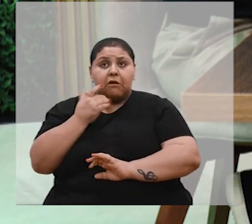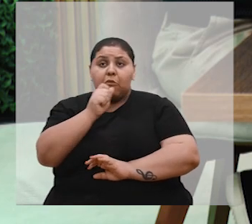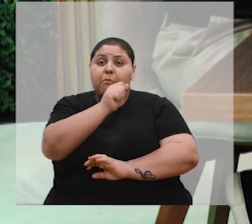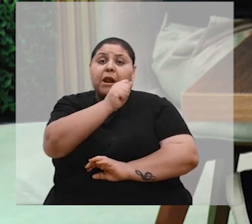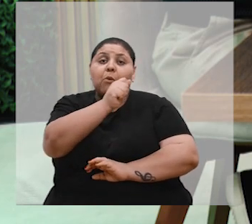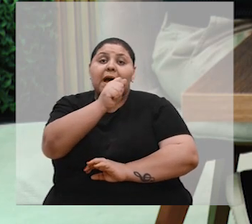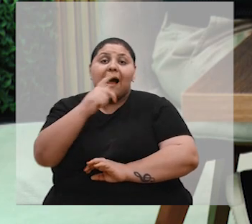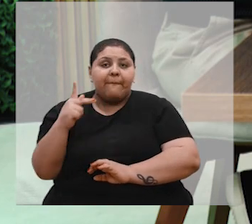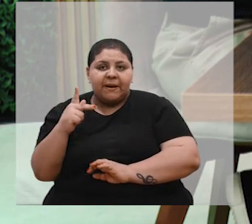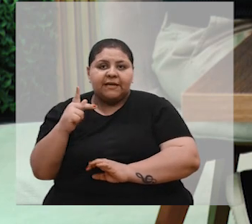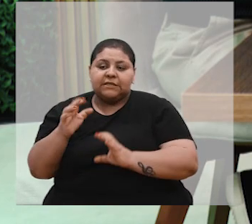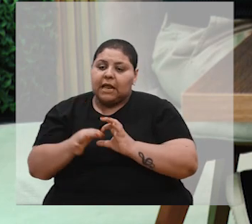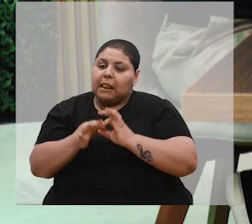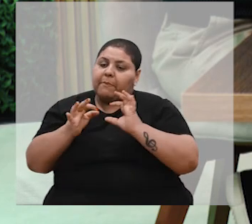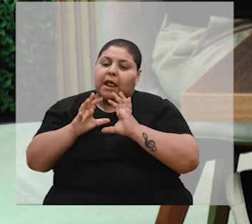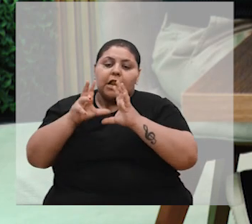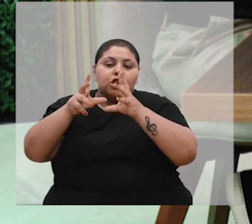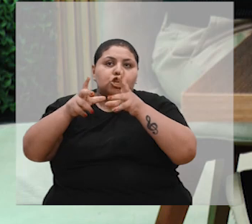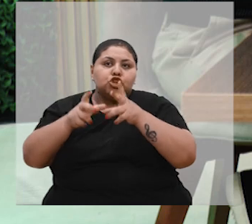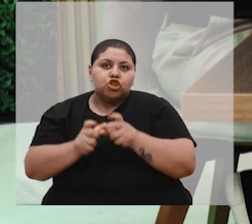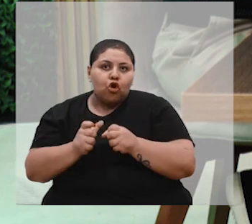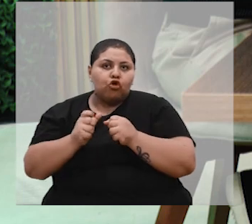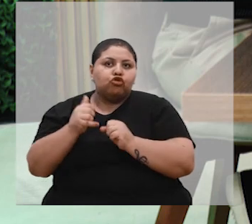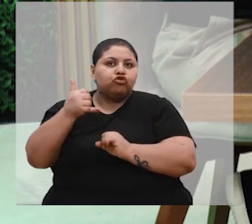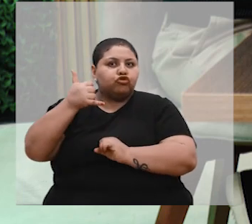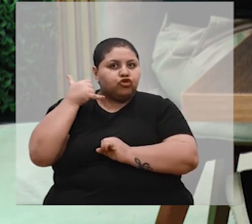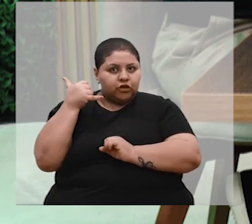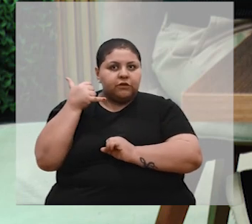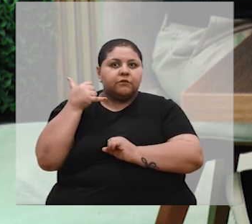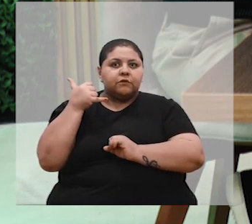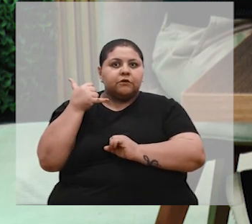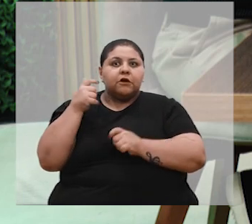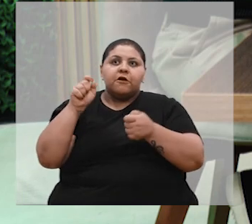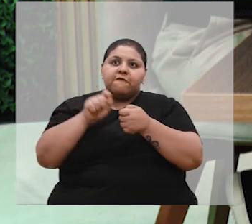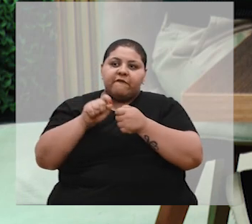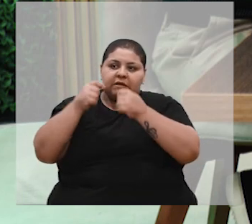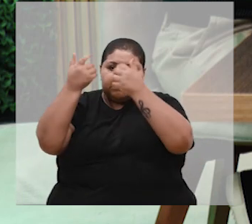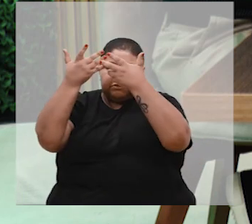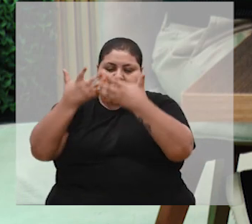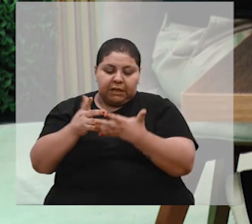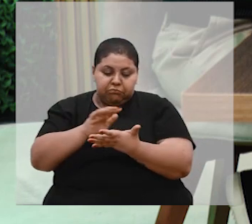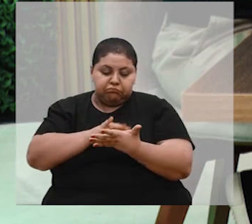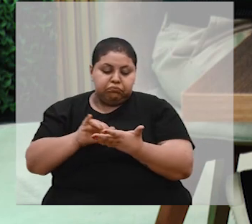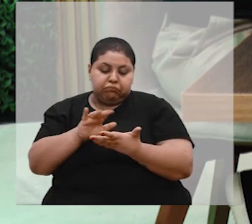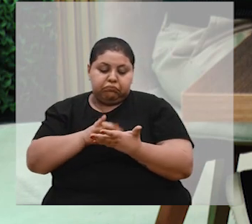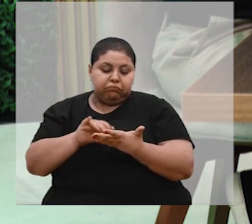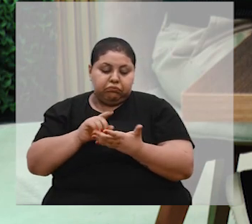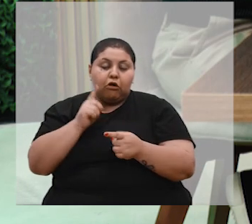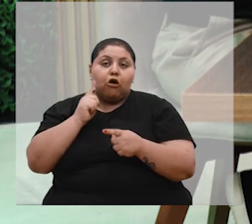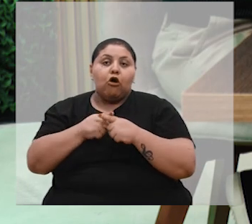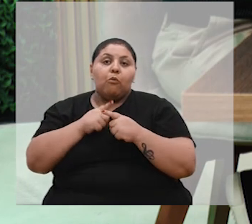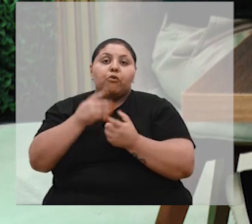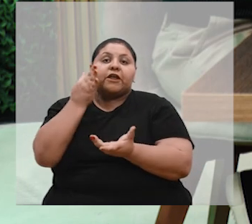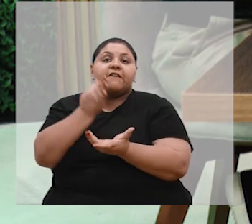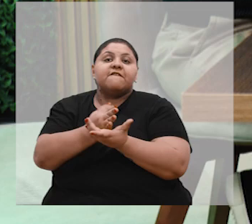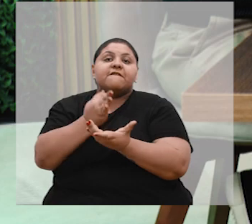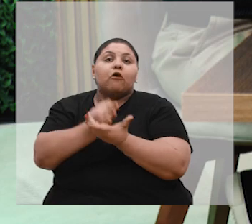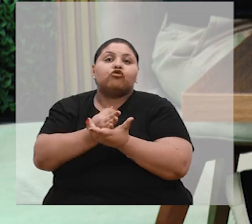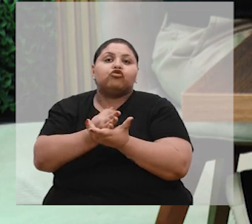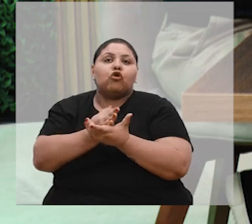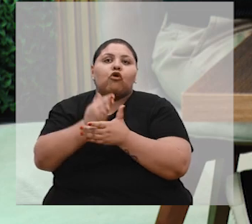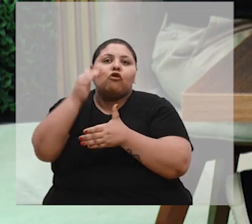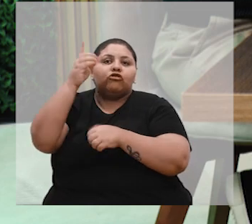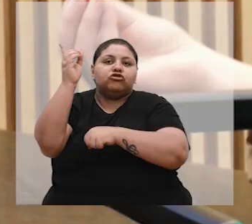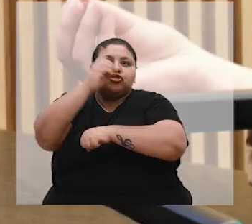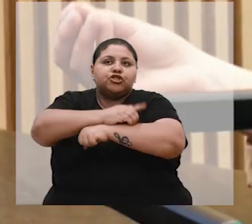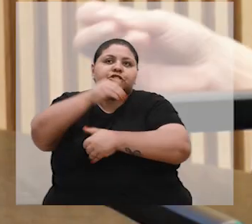que é o aplicativo, está disponível em todas as plataformas. Então, você baixa o e-título e faz a sua justificativa de ausência, de não votar. A